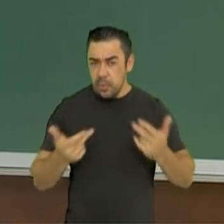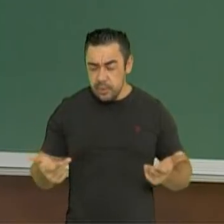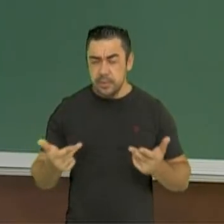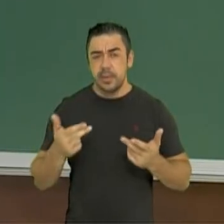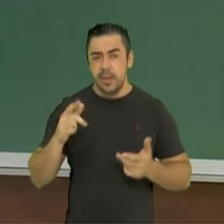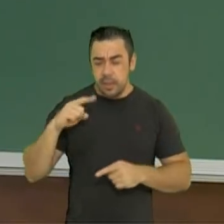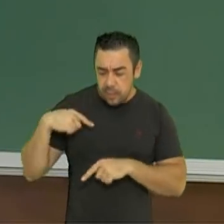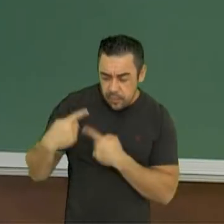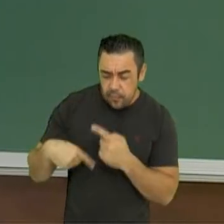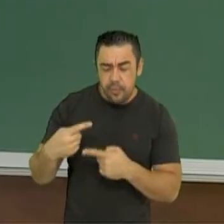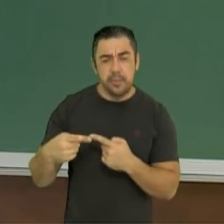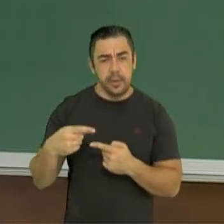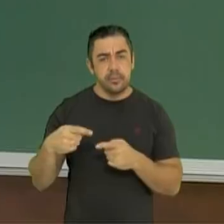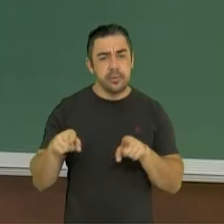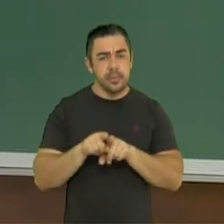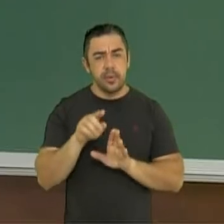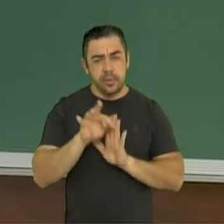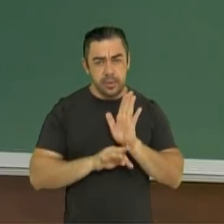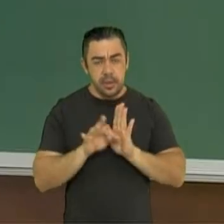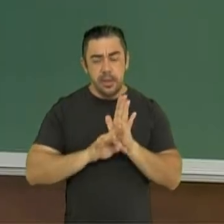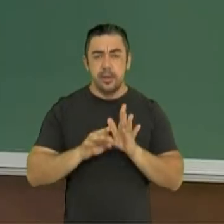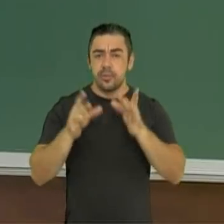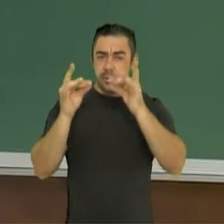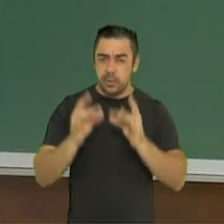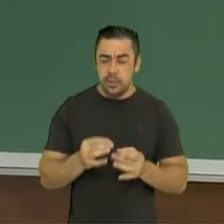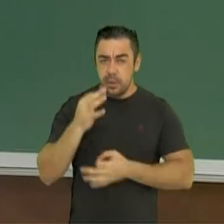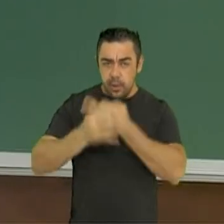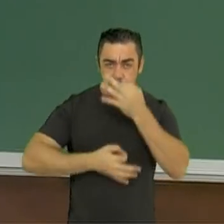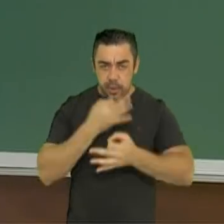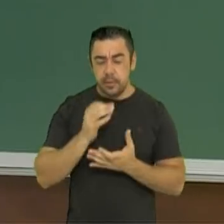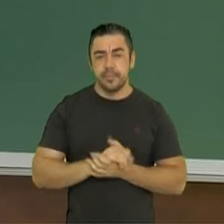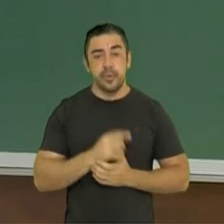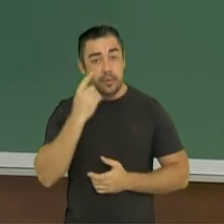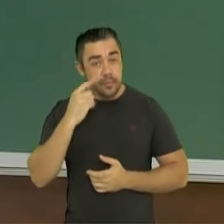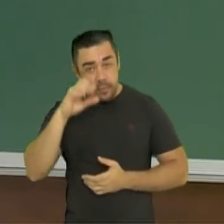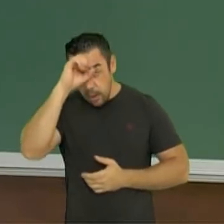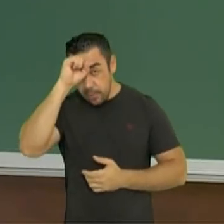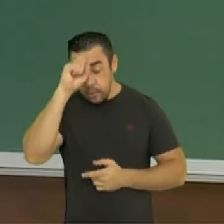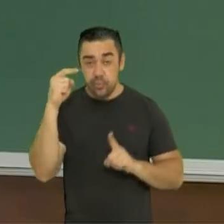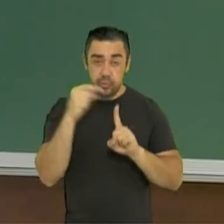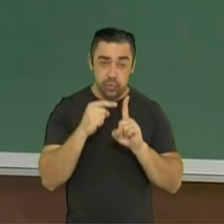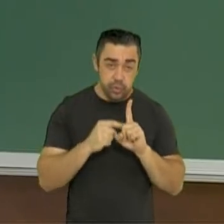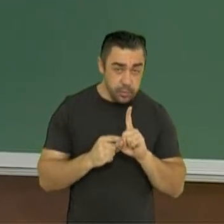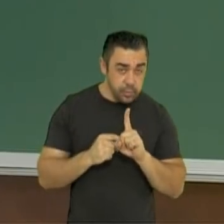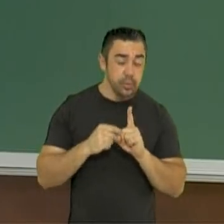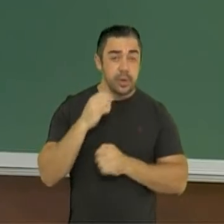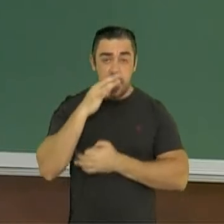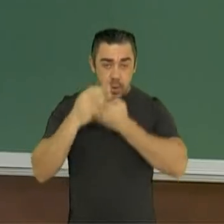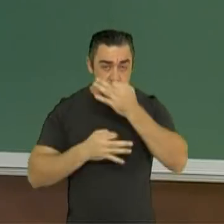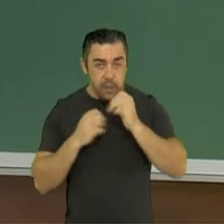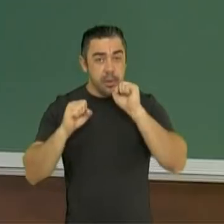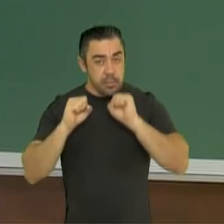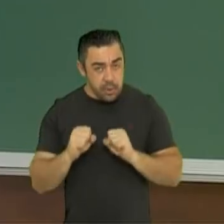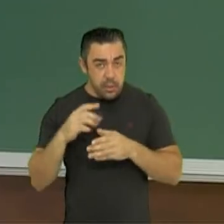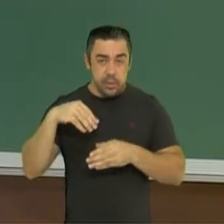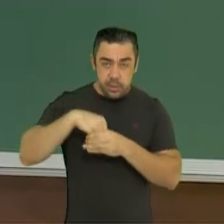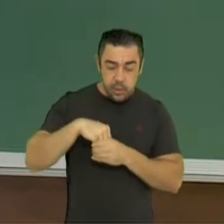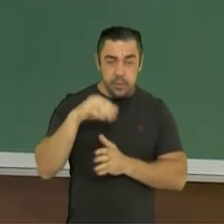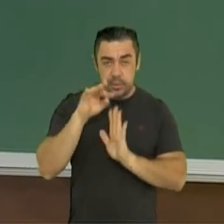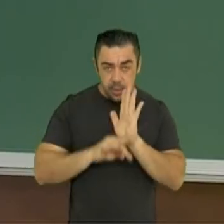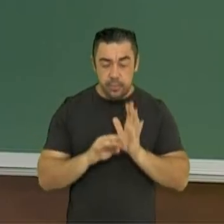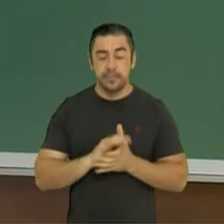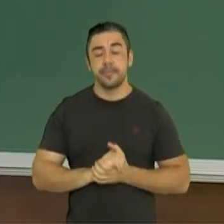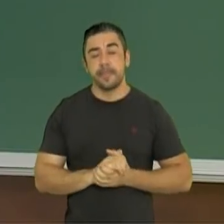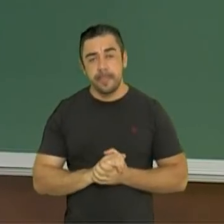sobre o desenvolvimento, né, do texto dissertativo argumentativo, aprendemos os tipos de argumentos que podem ser utilizados